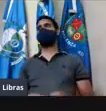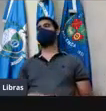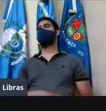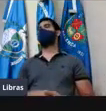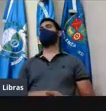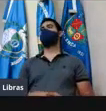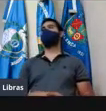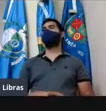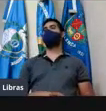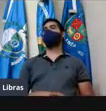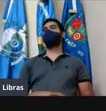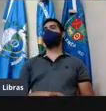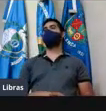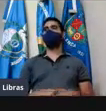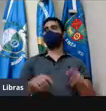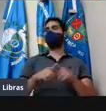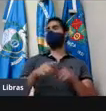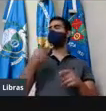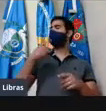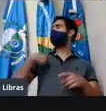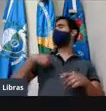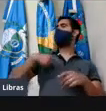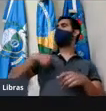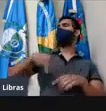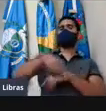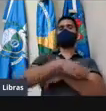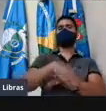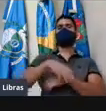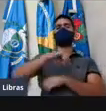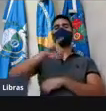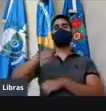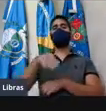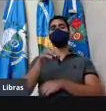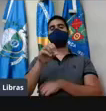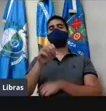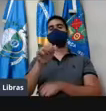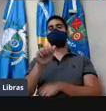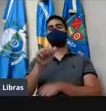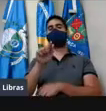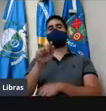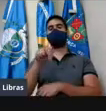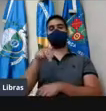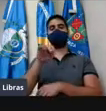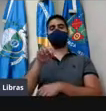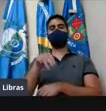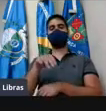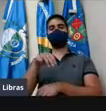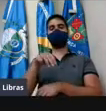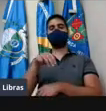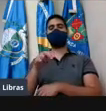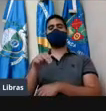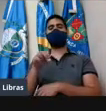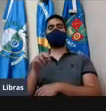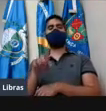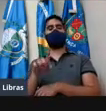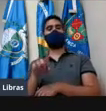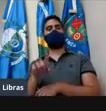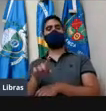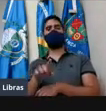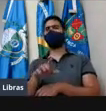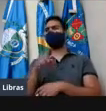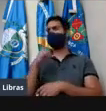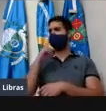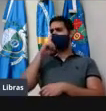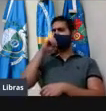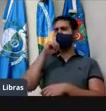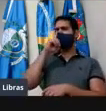também da visita na rua Joaquim Manuel de Macedo. A população me chamou. Eu fui ver aquela localidade que está um perigo, a rua